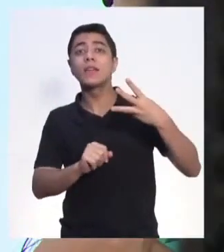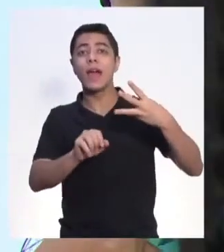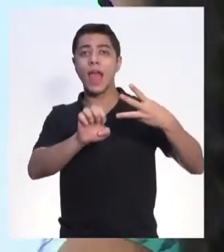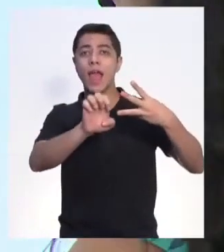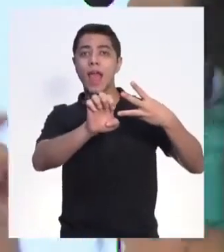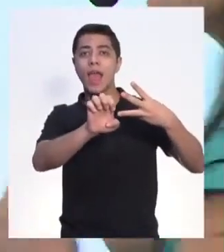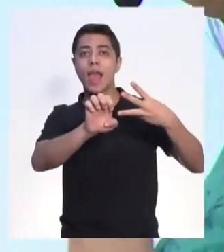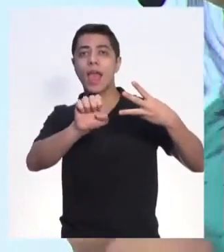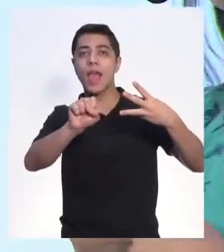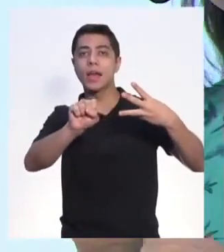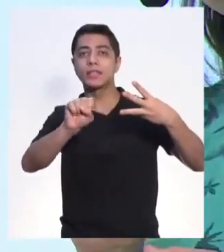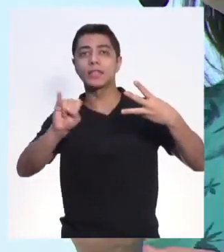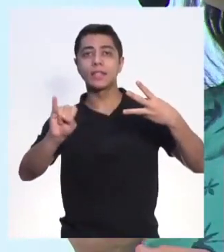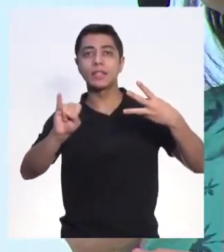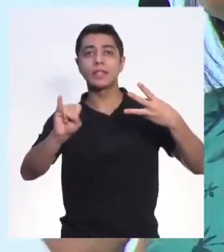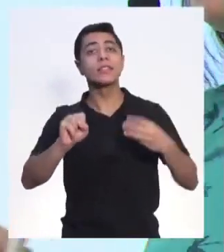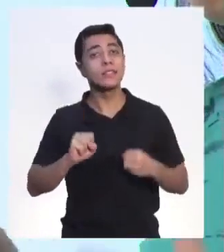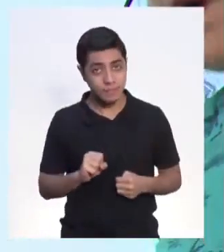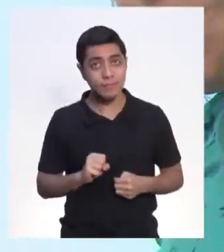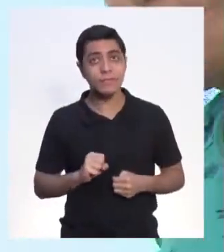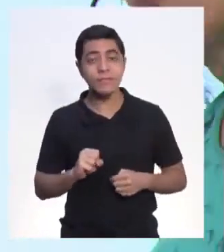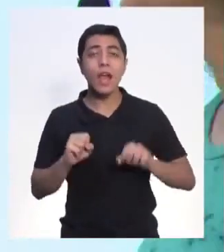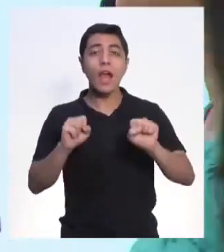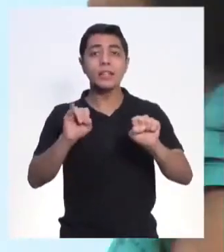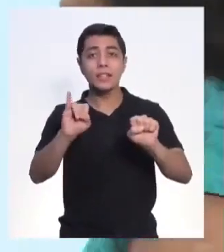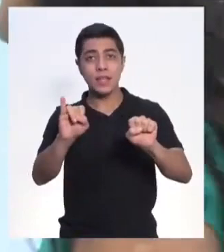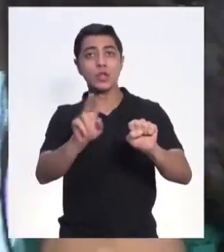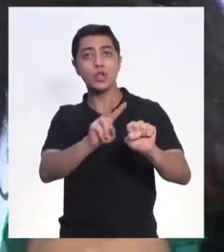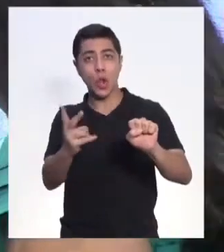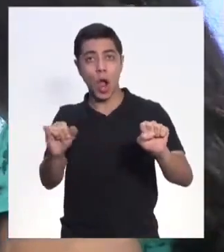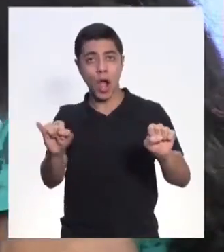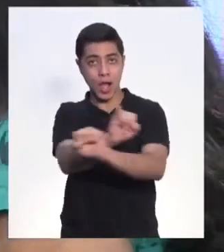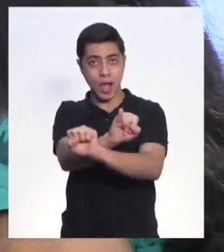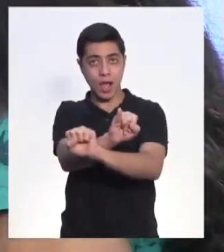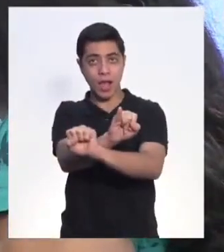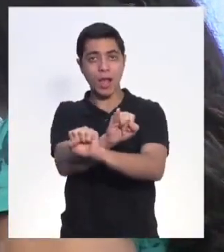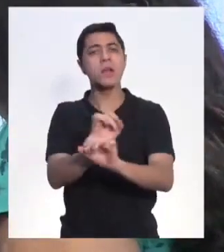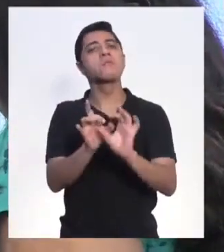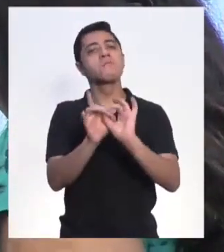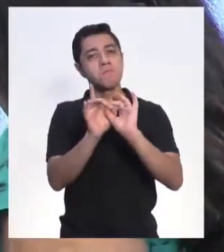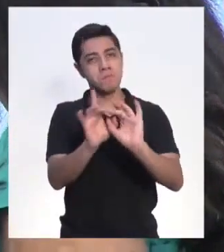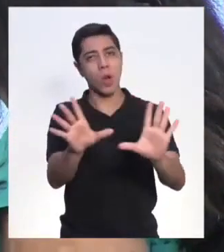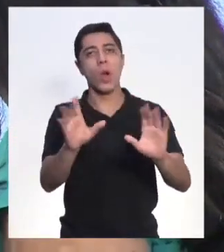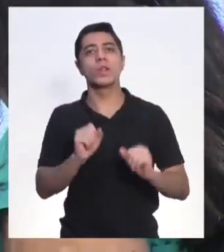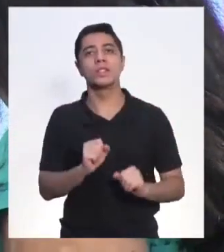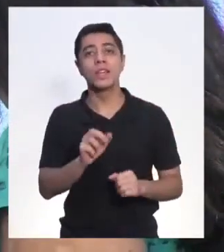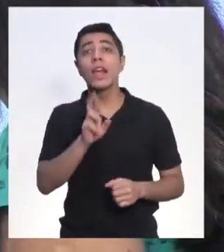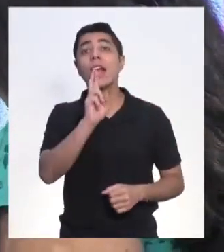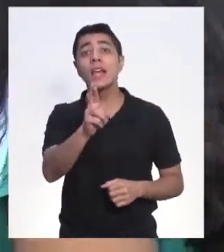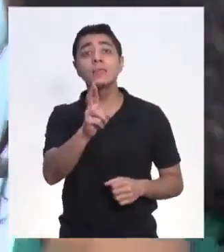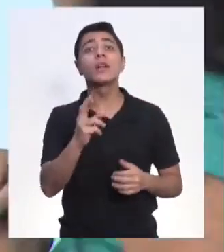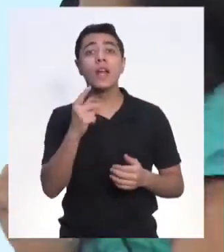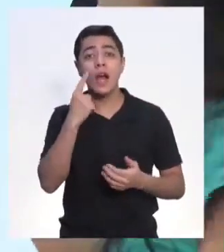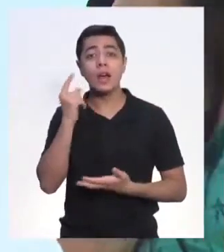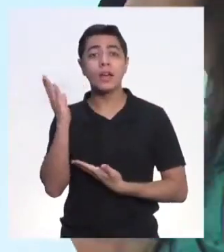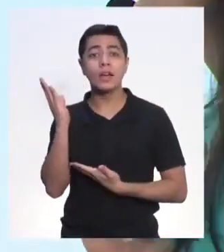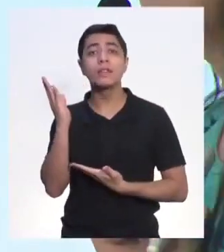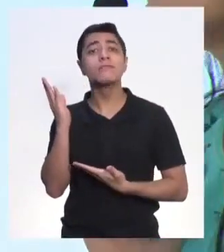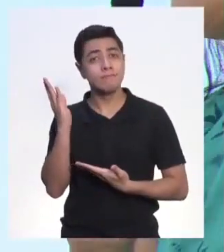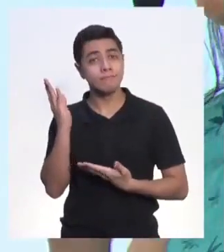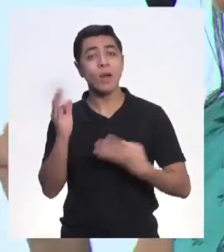agora, posso trocar o S com o I? Posso. Então, vai ficar E, I,